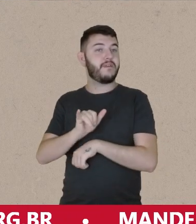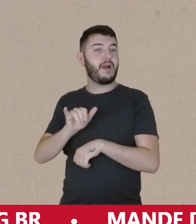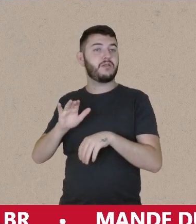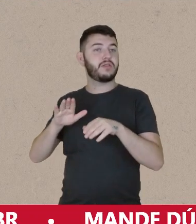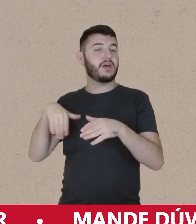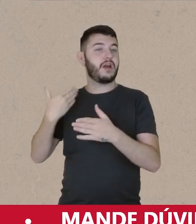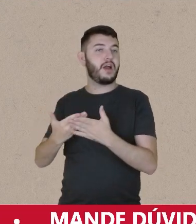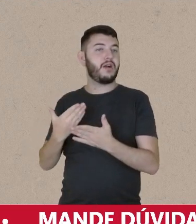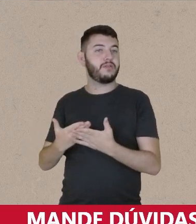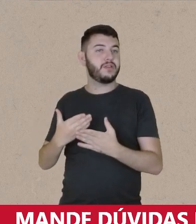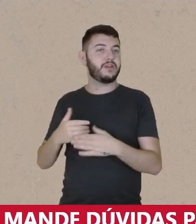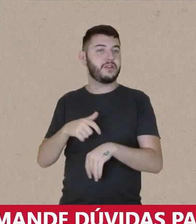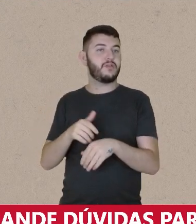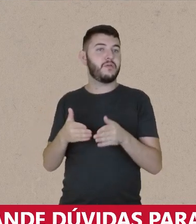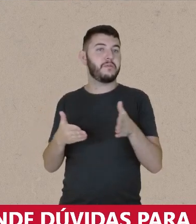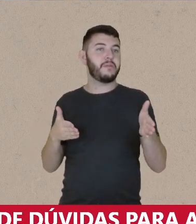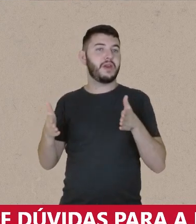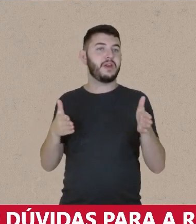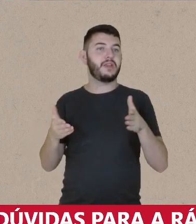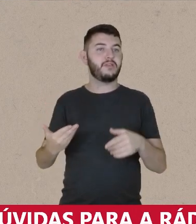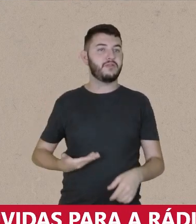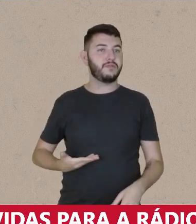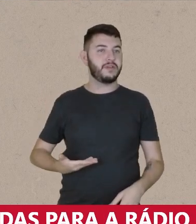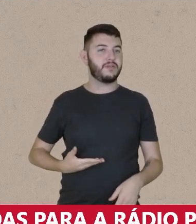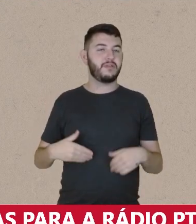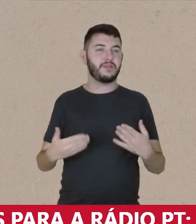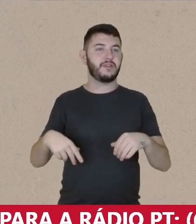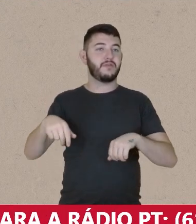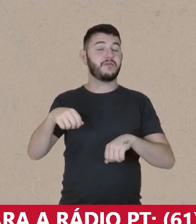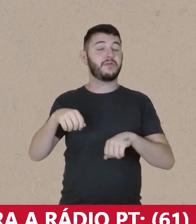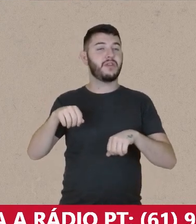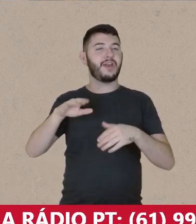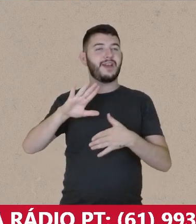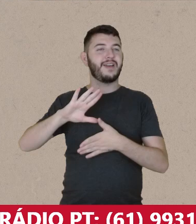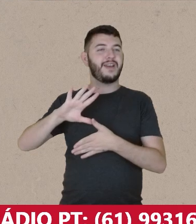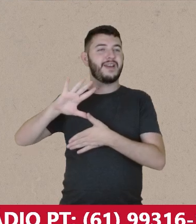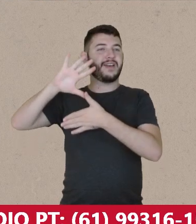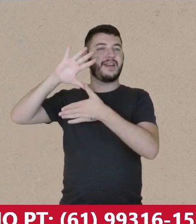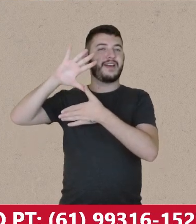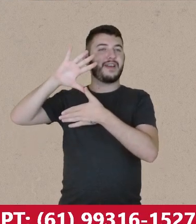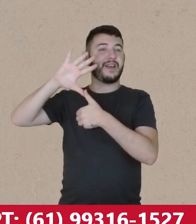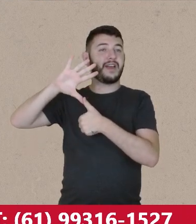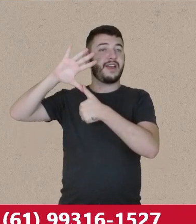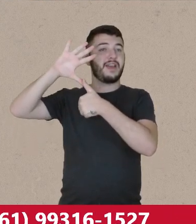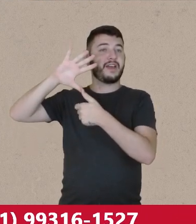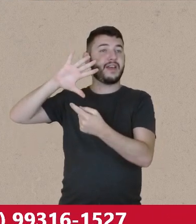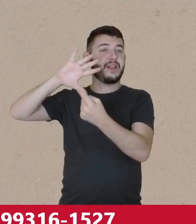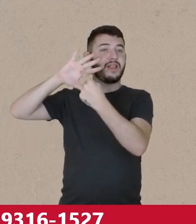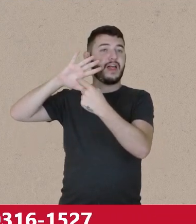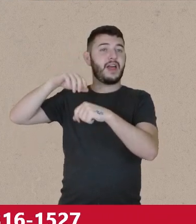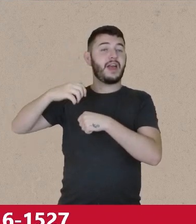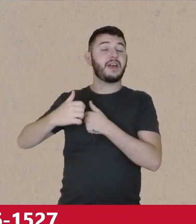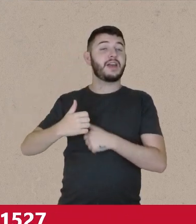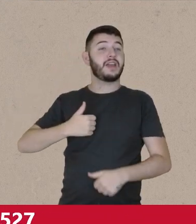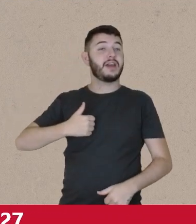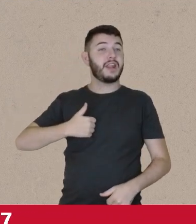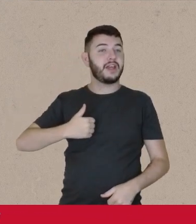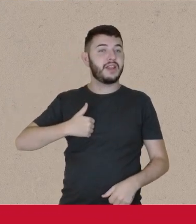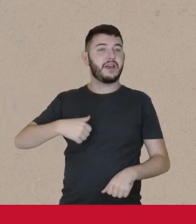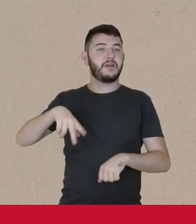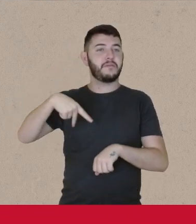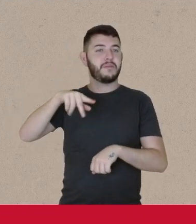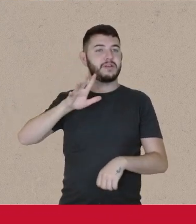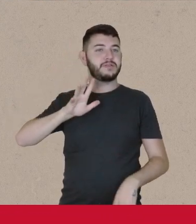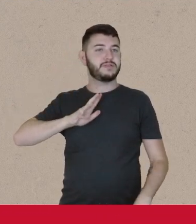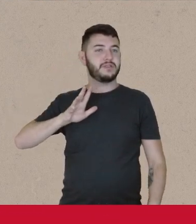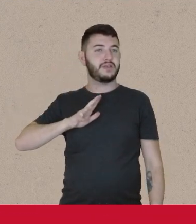que para muitos brasileiros é considerado um país rico, lá 1/4 das meninas também falta aula